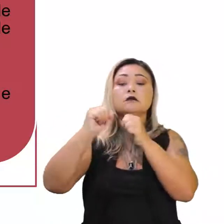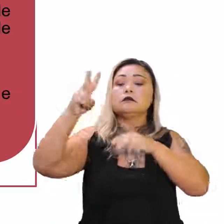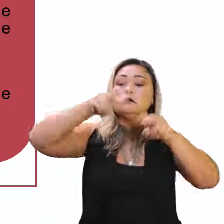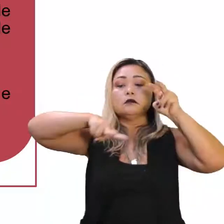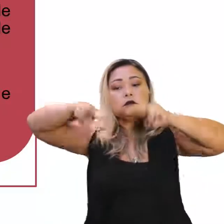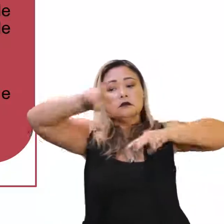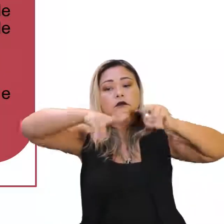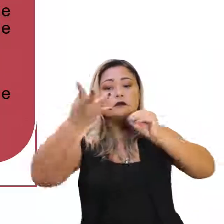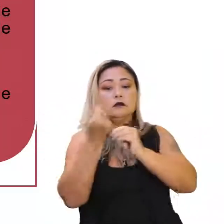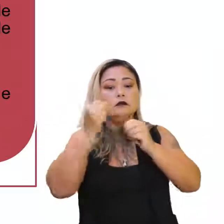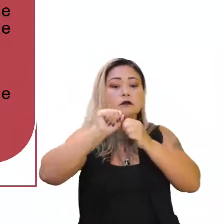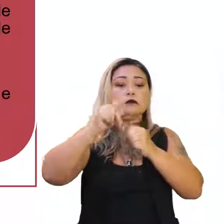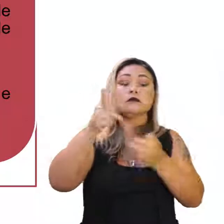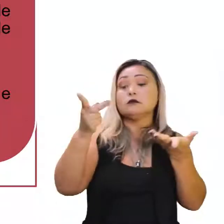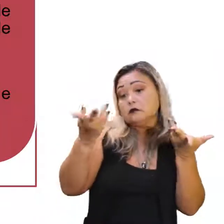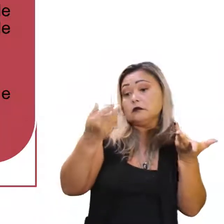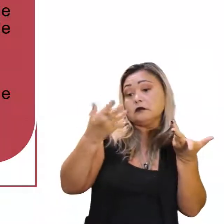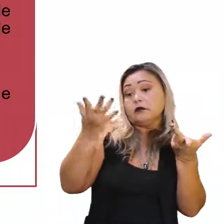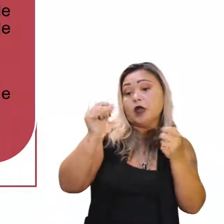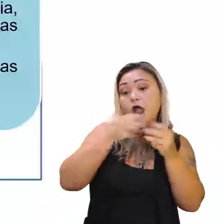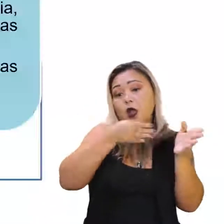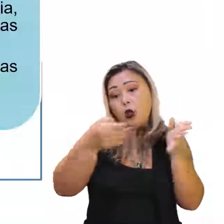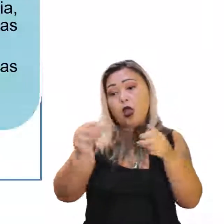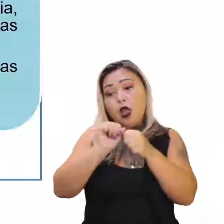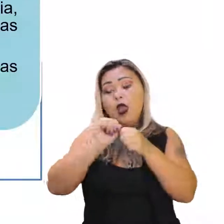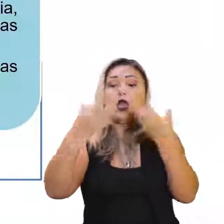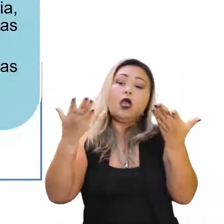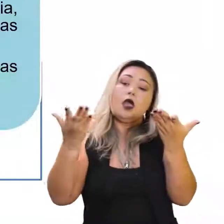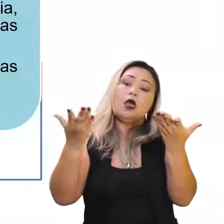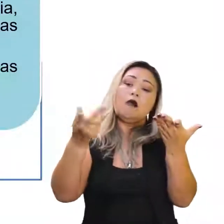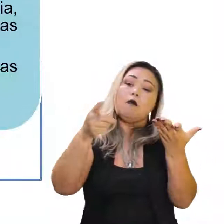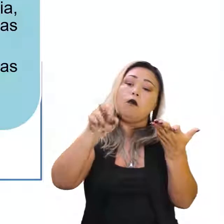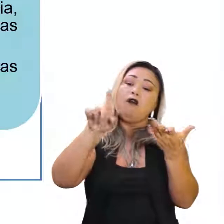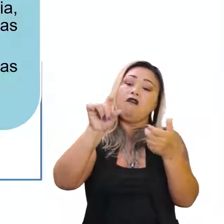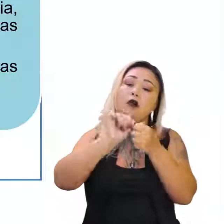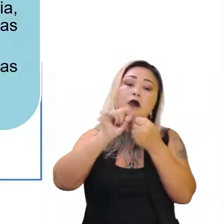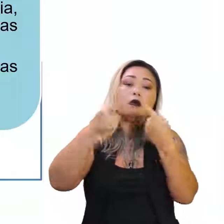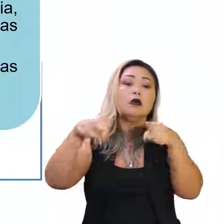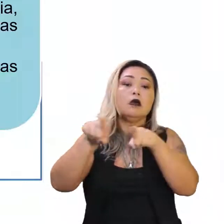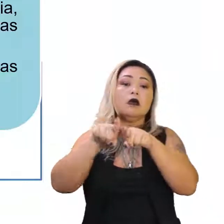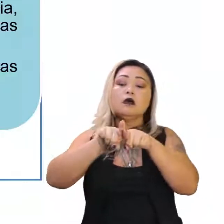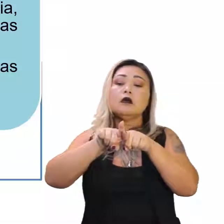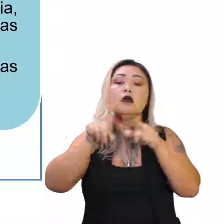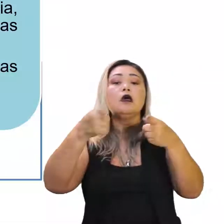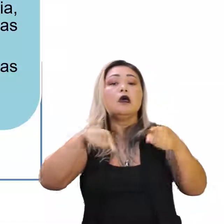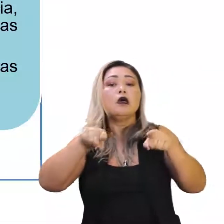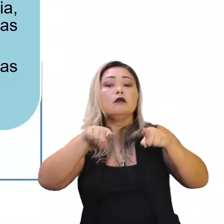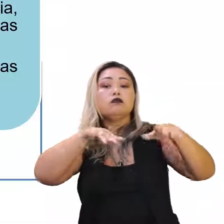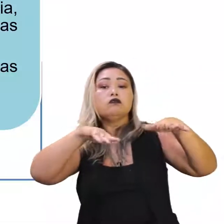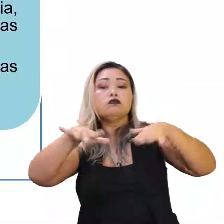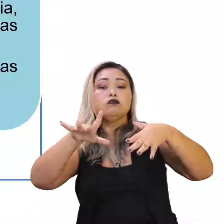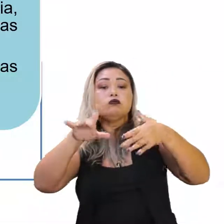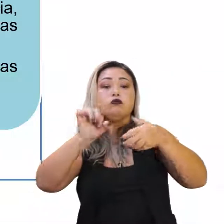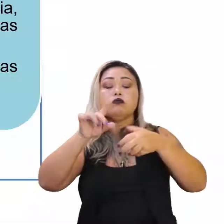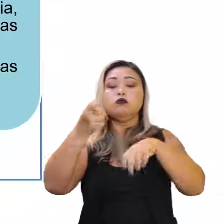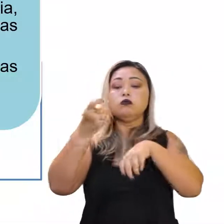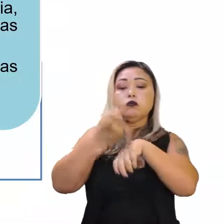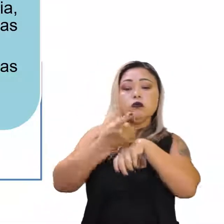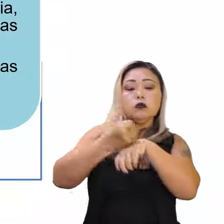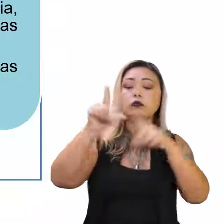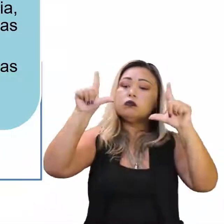art, a arte povera, que nós já falamos muito durante a aula, também a arte cinética. O concretismo e